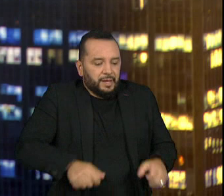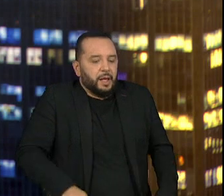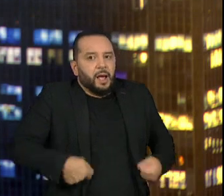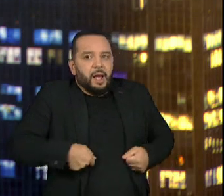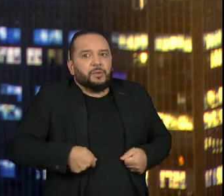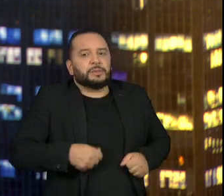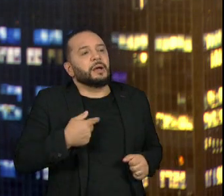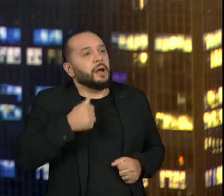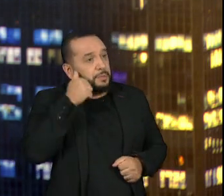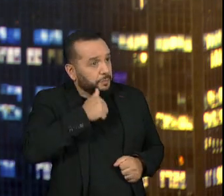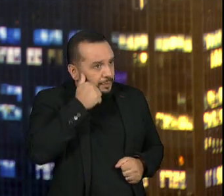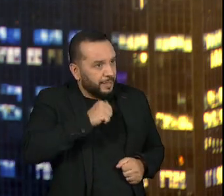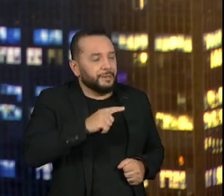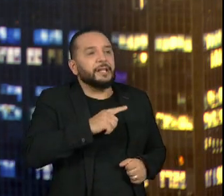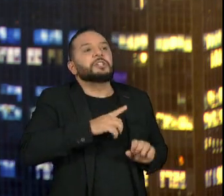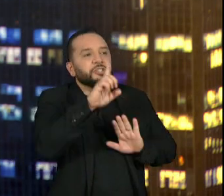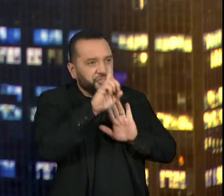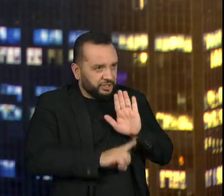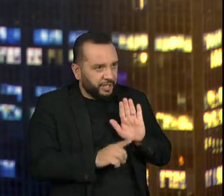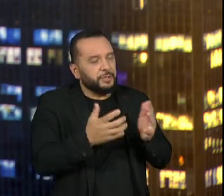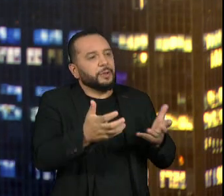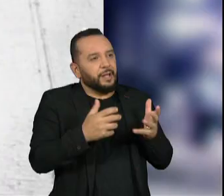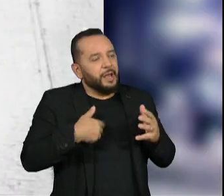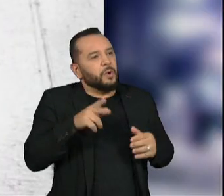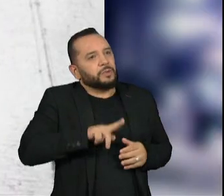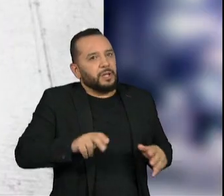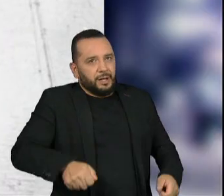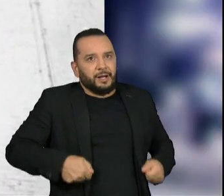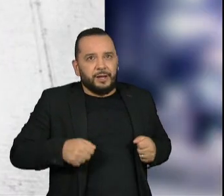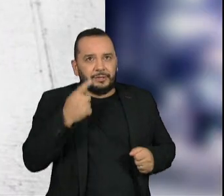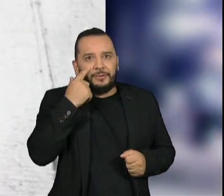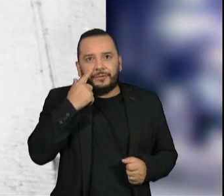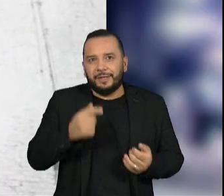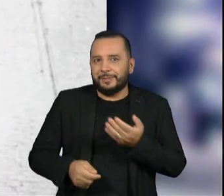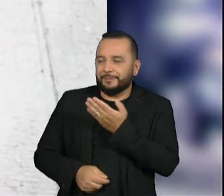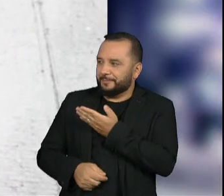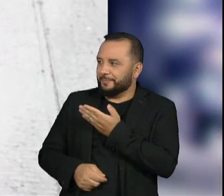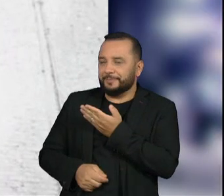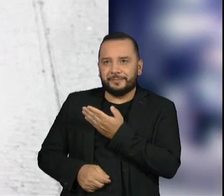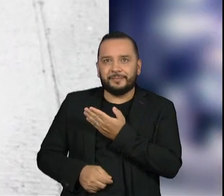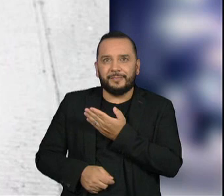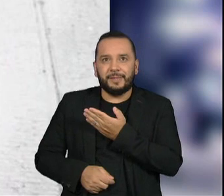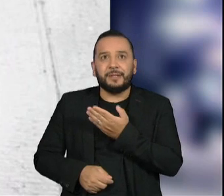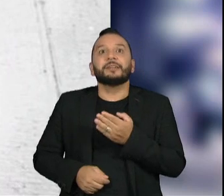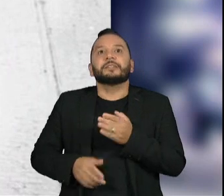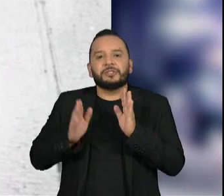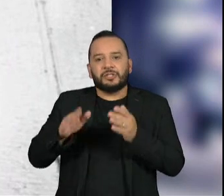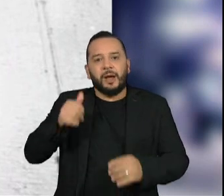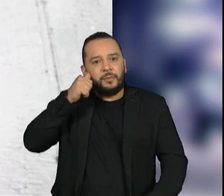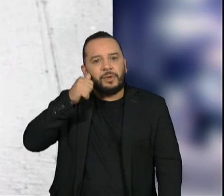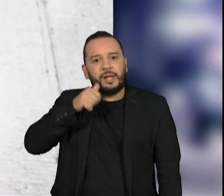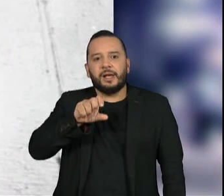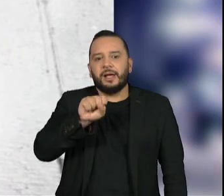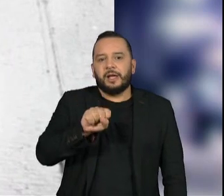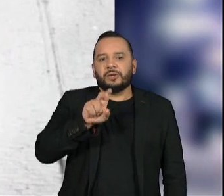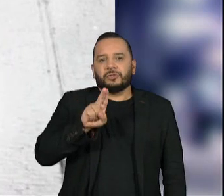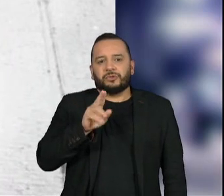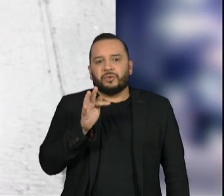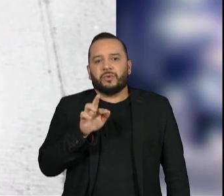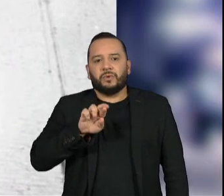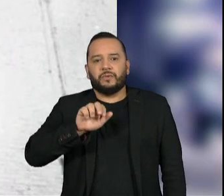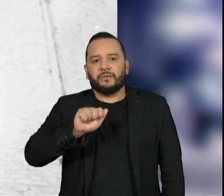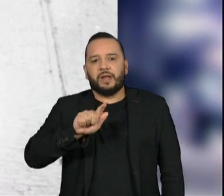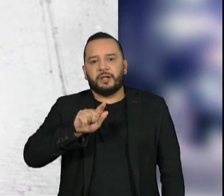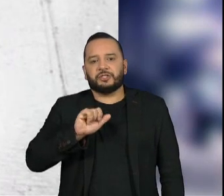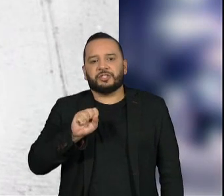também buscaram o direito de usar calça. Nós vamos ver também algumas imagens. Olha aí, essa primeira é de uma sufragista que foi presa